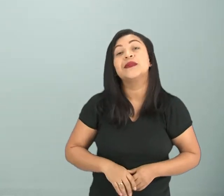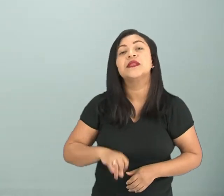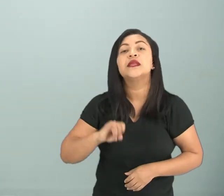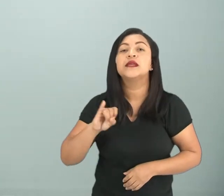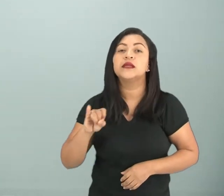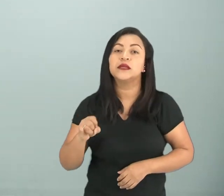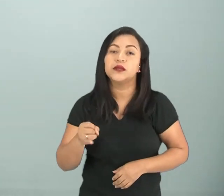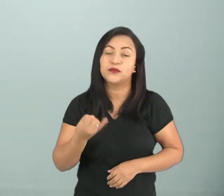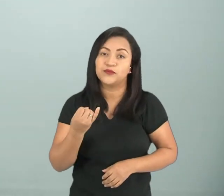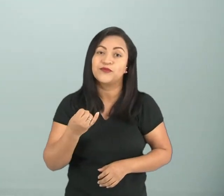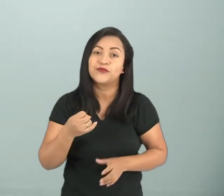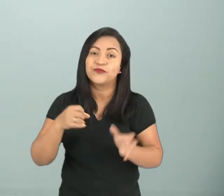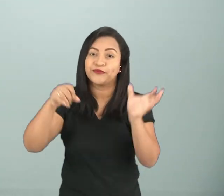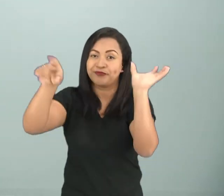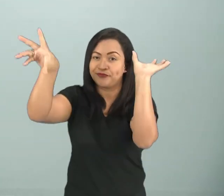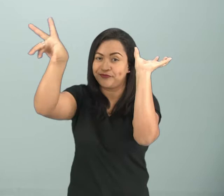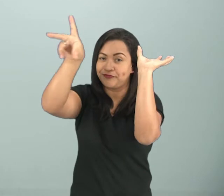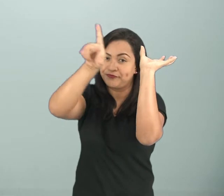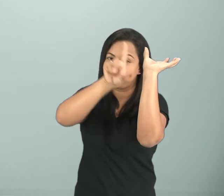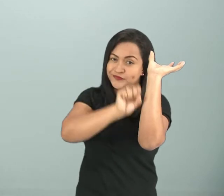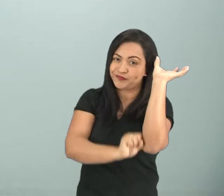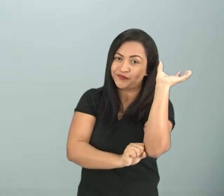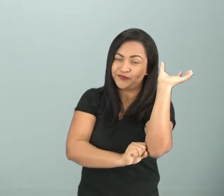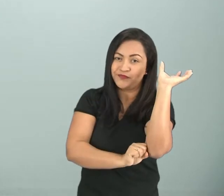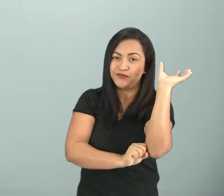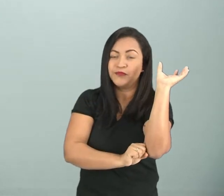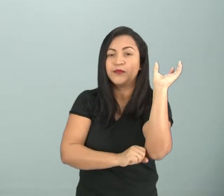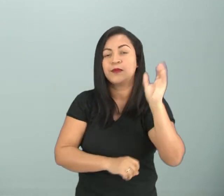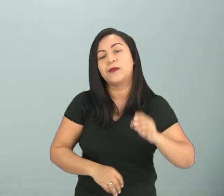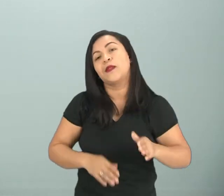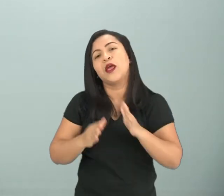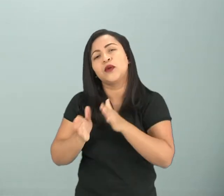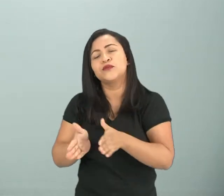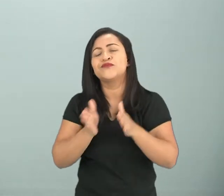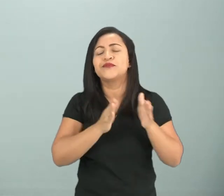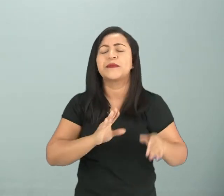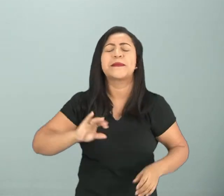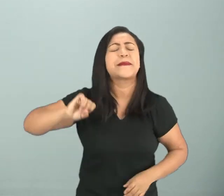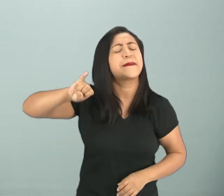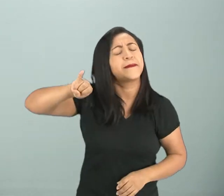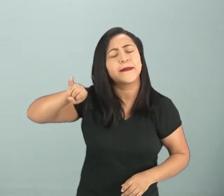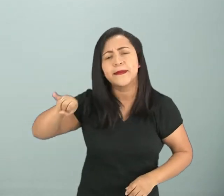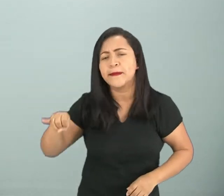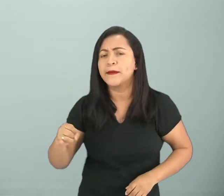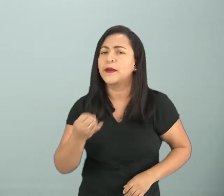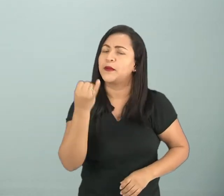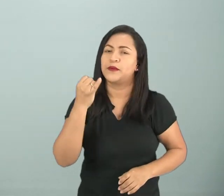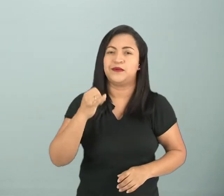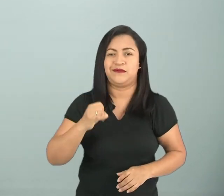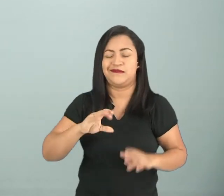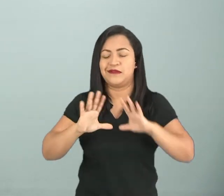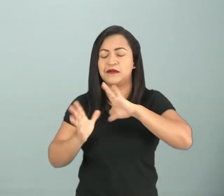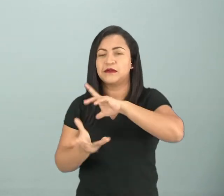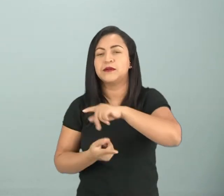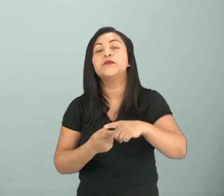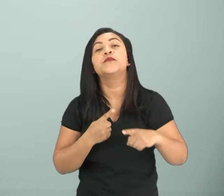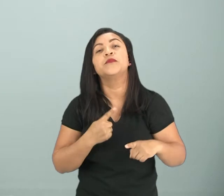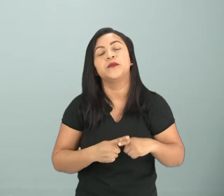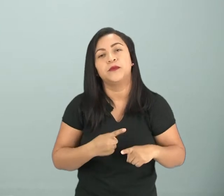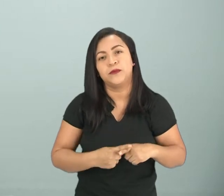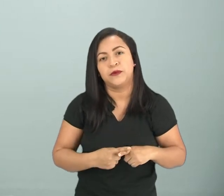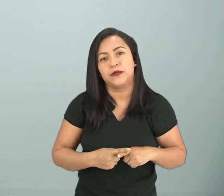importância da fotossíntese? A fotossíntese é o processo mais importante que acontece na Terra. Nós podemos